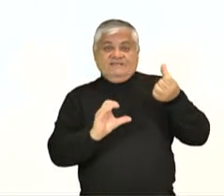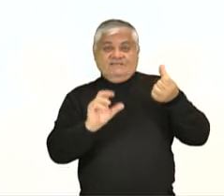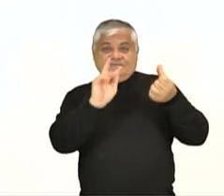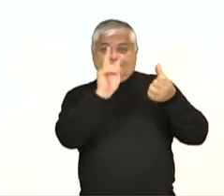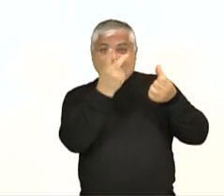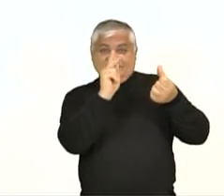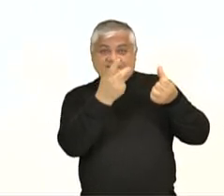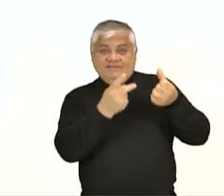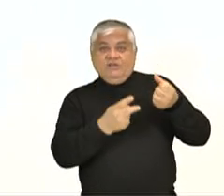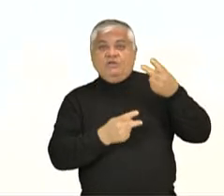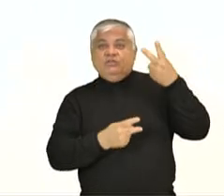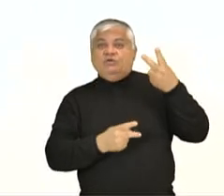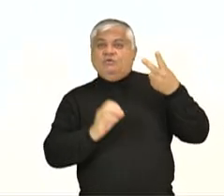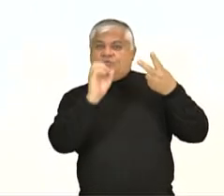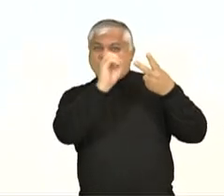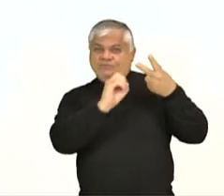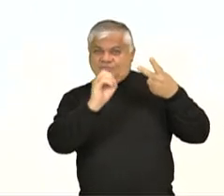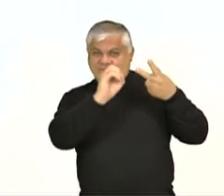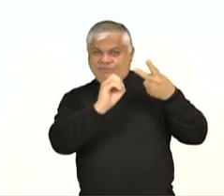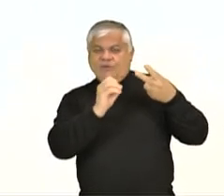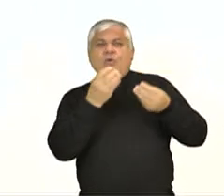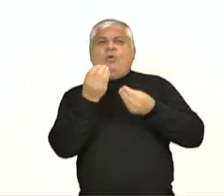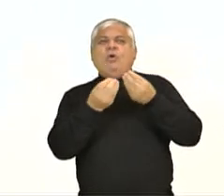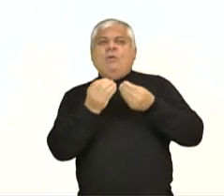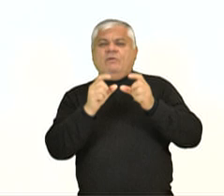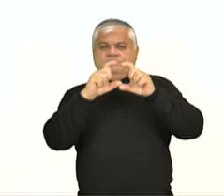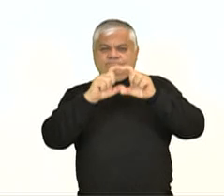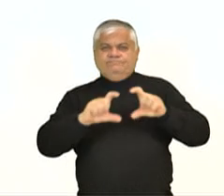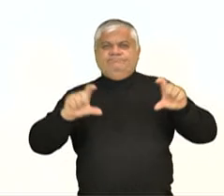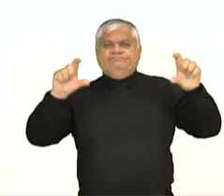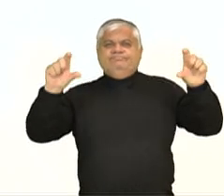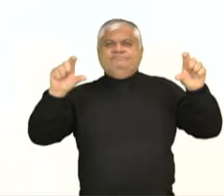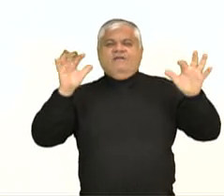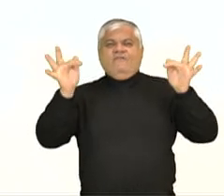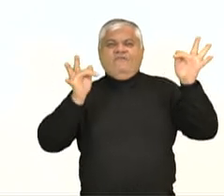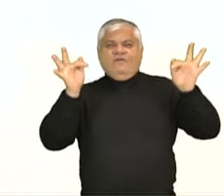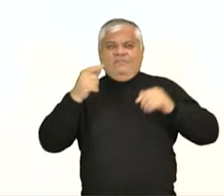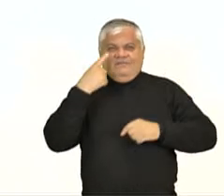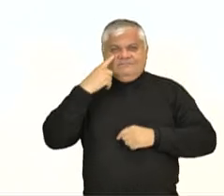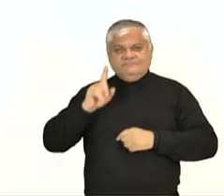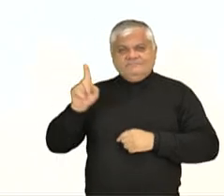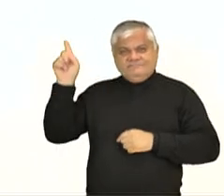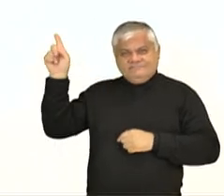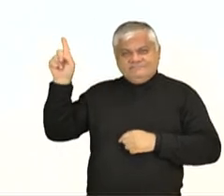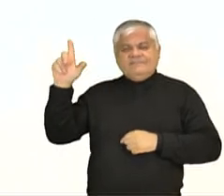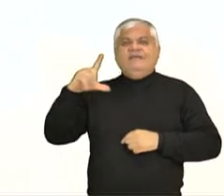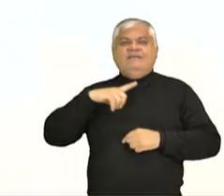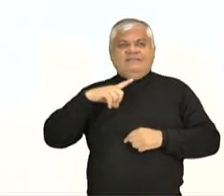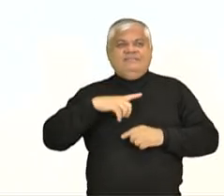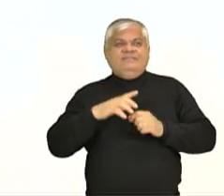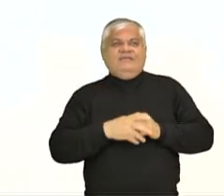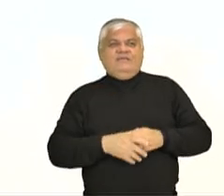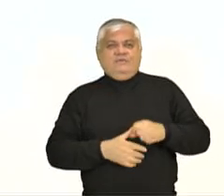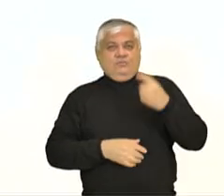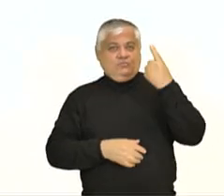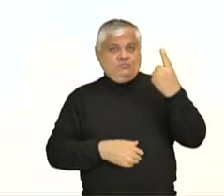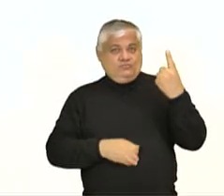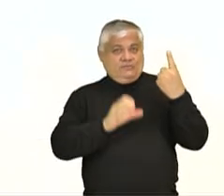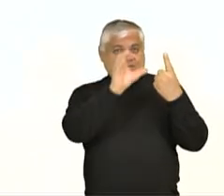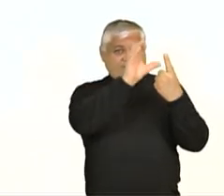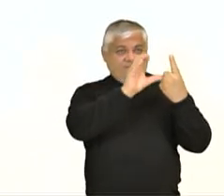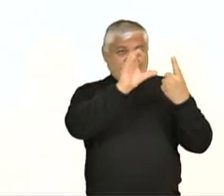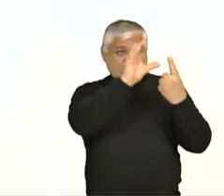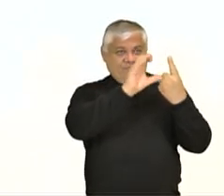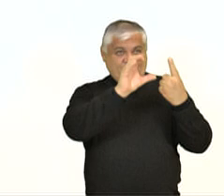2 oxigênios. E a fórmula estrutural é esta aqui. Observe, nós temos então aqui um